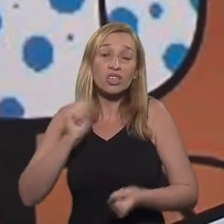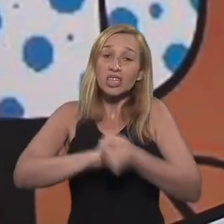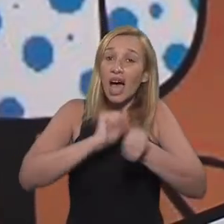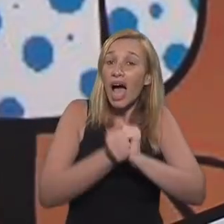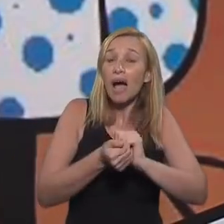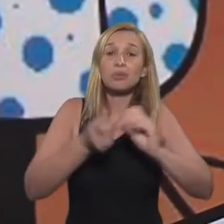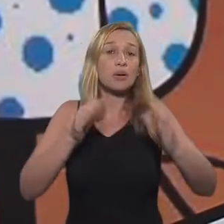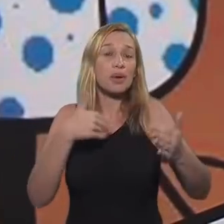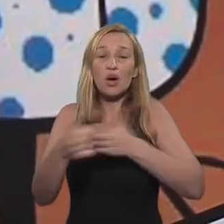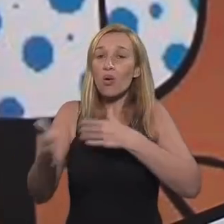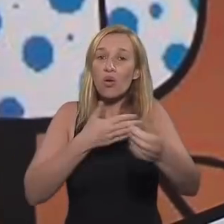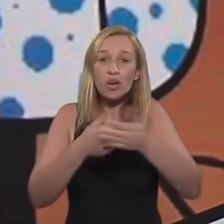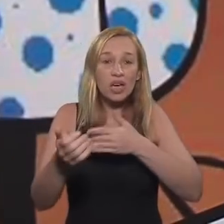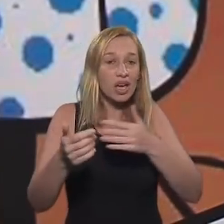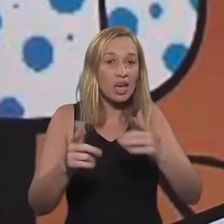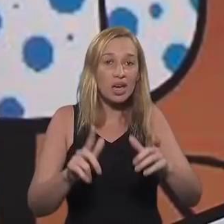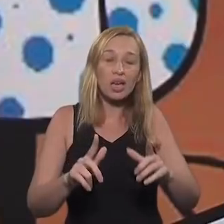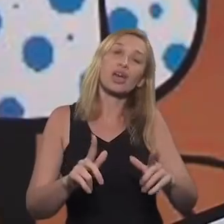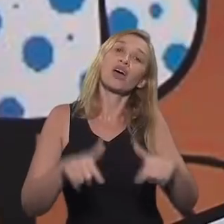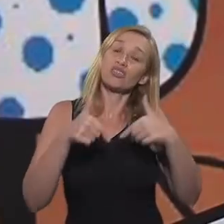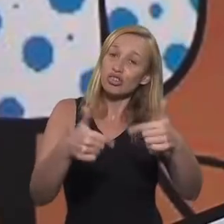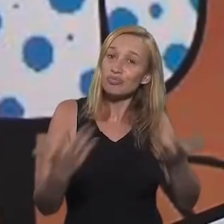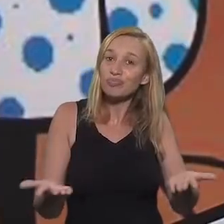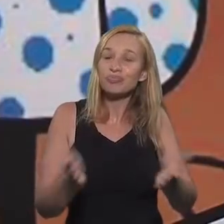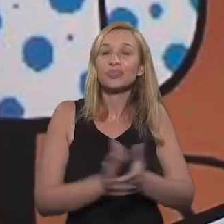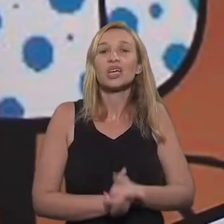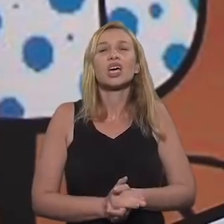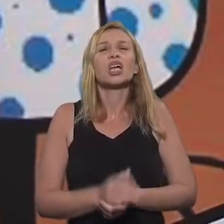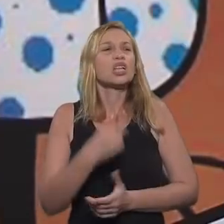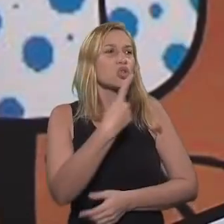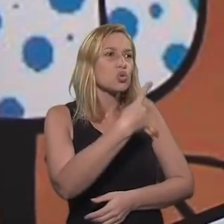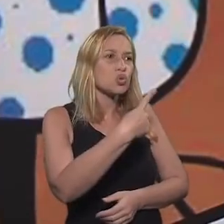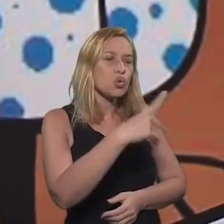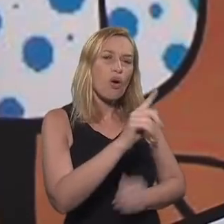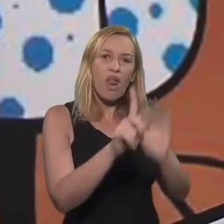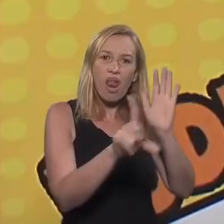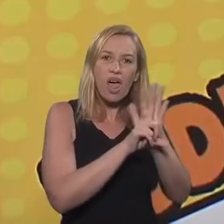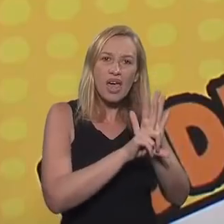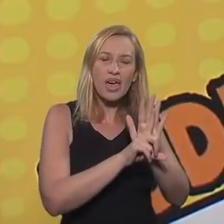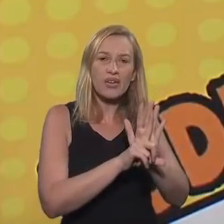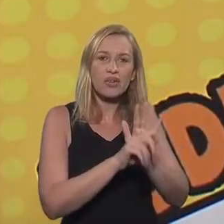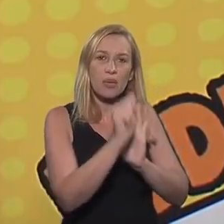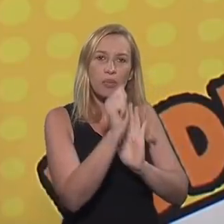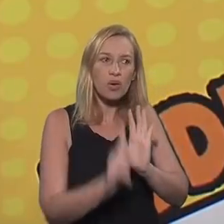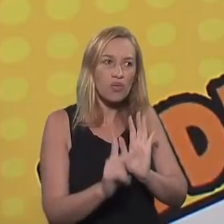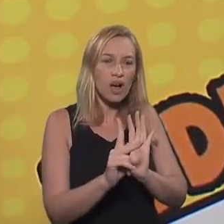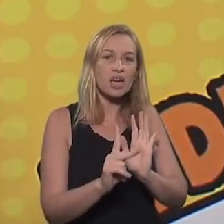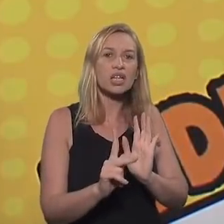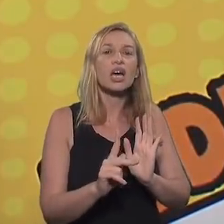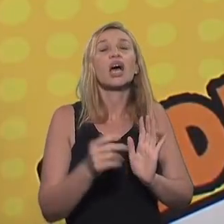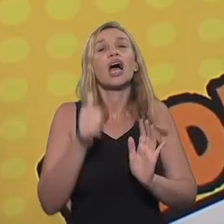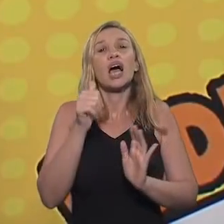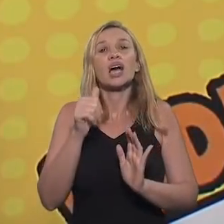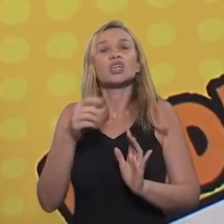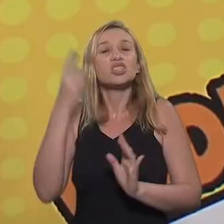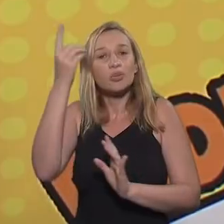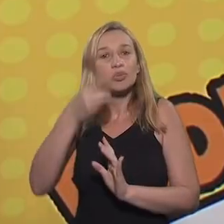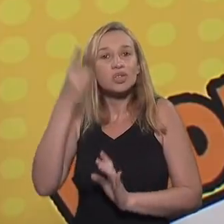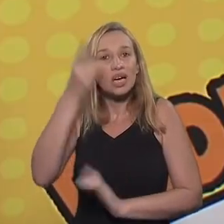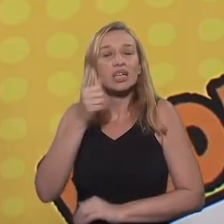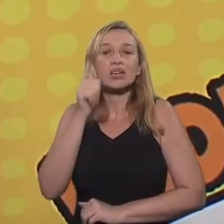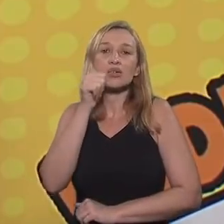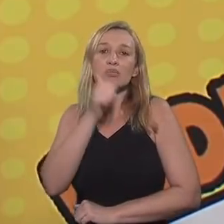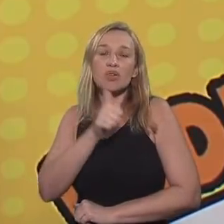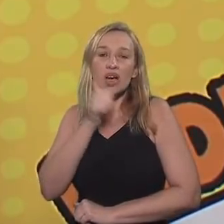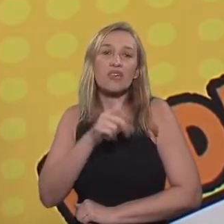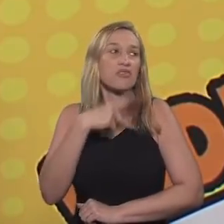né? E estar apta para qualquer situação. Sim. Quando a sua lei foi aprovada, as deputadas mulheres falaram muito sobre a